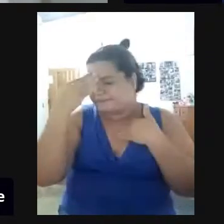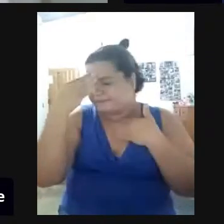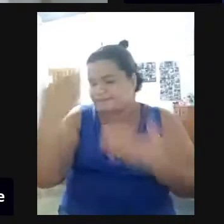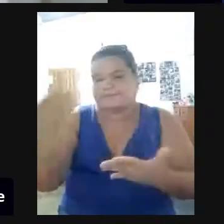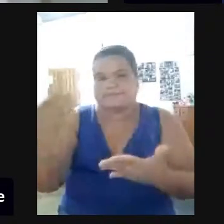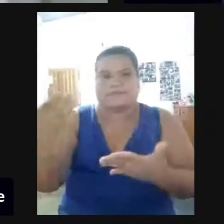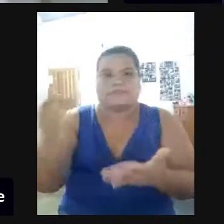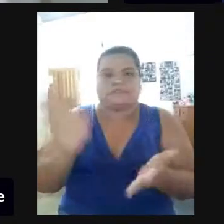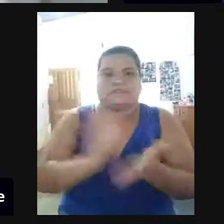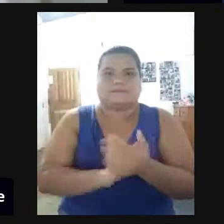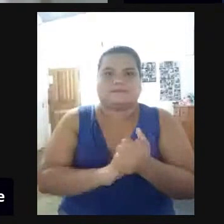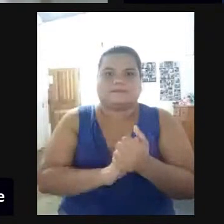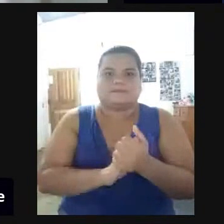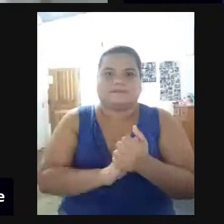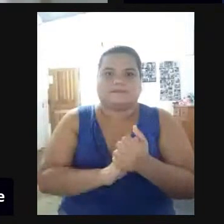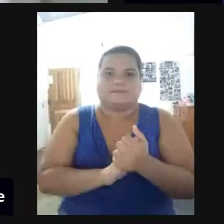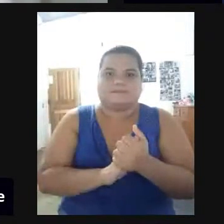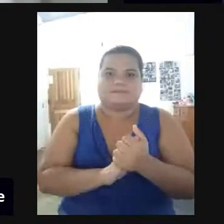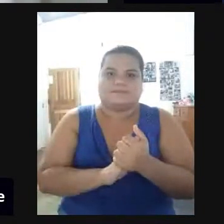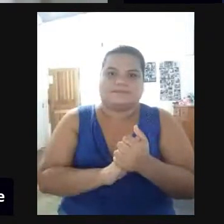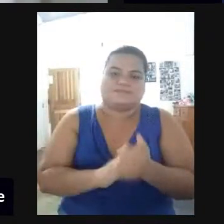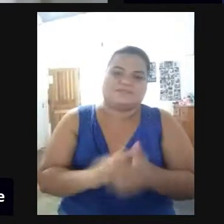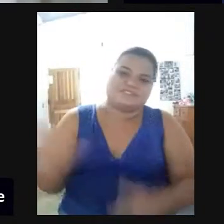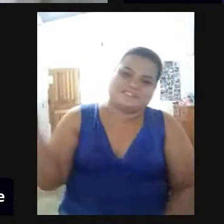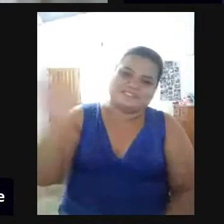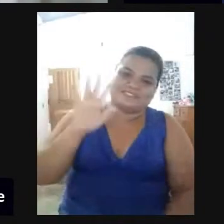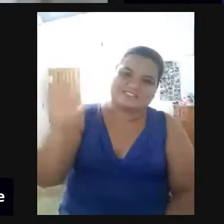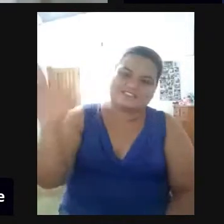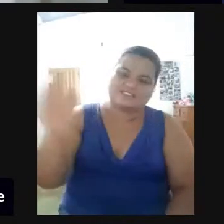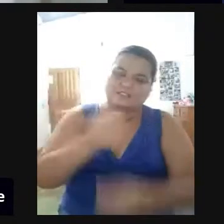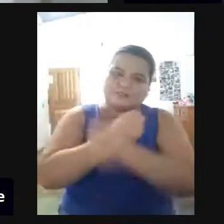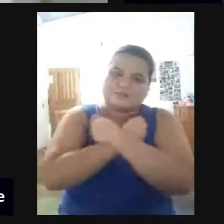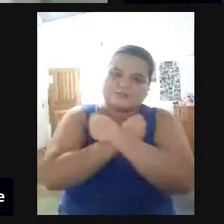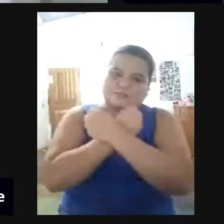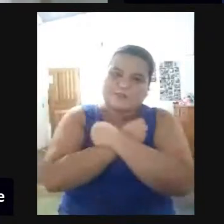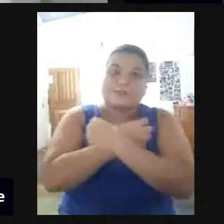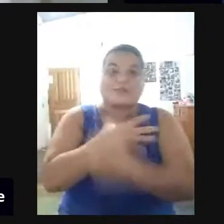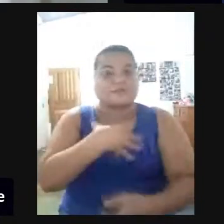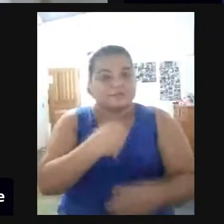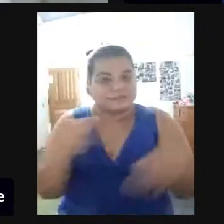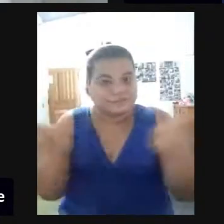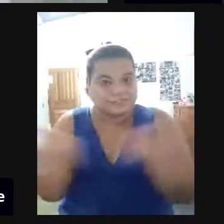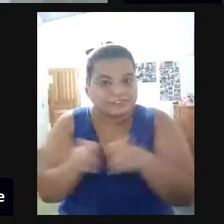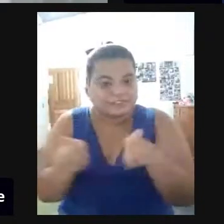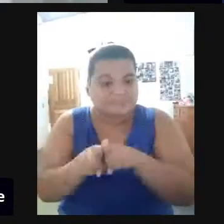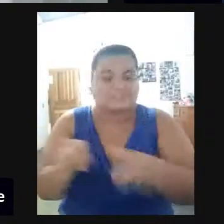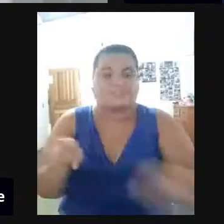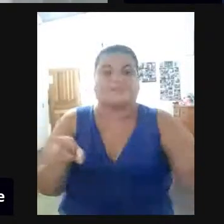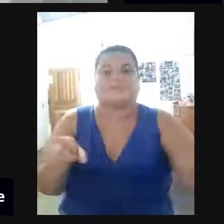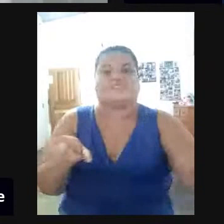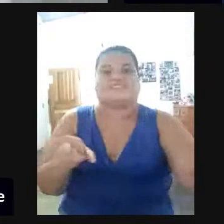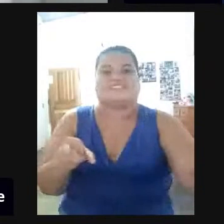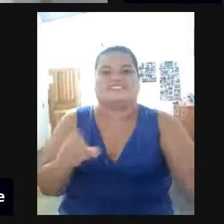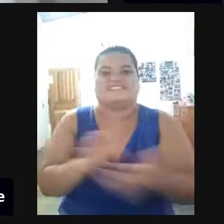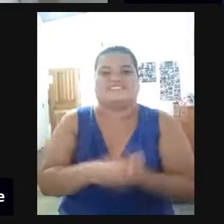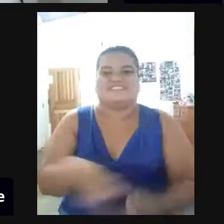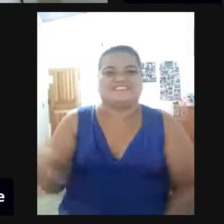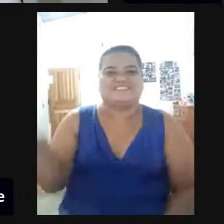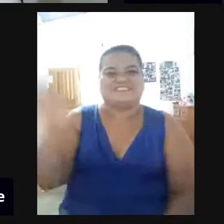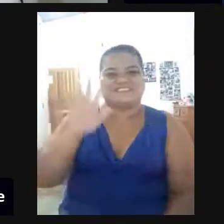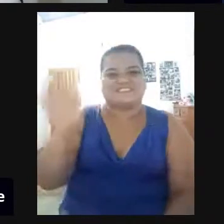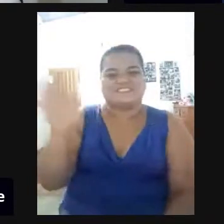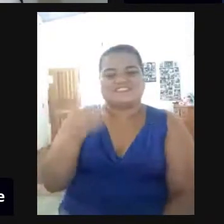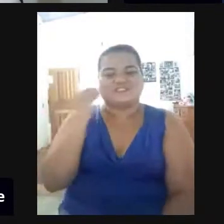sua participação. Tudo de bom. Um abraço grande para o seu filho também, viu? Obrigada. Tchau. Um beijo,